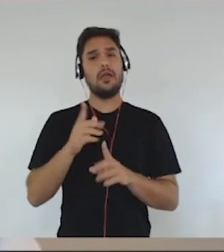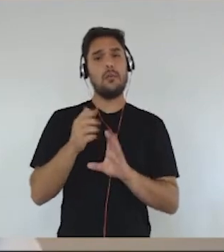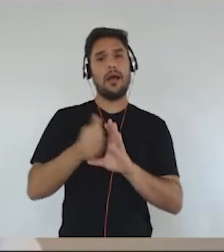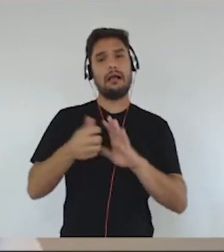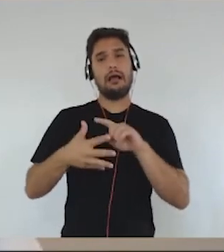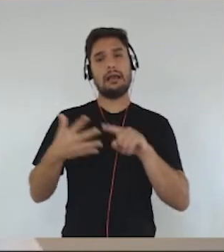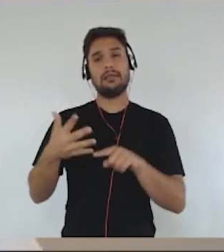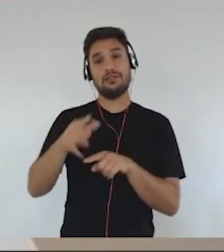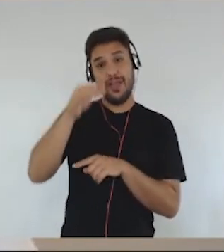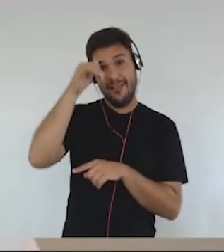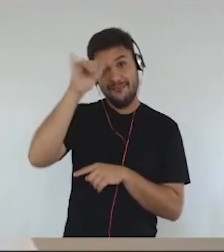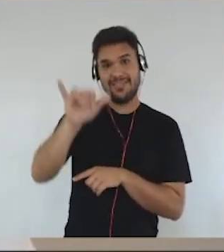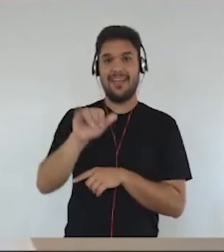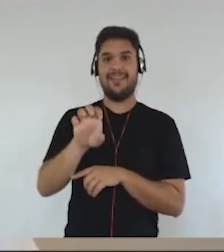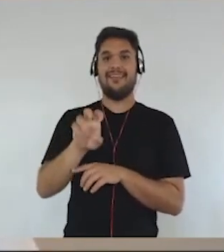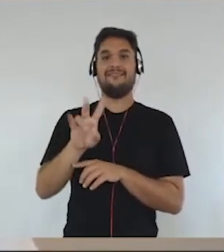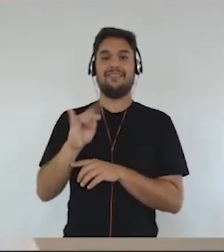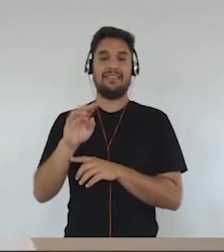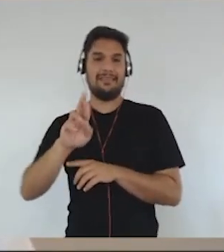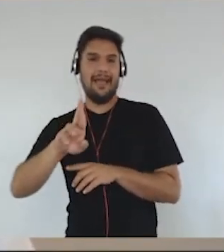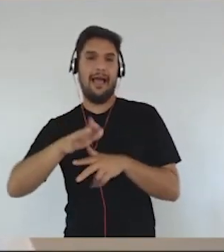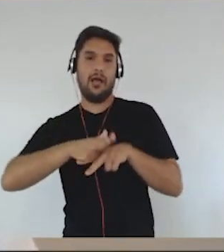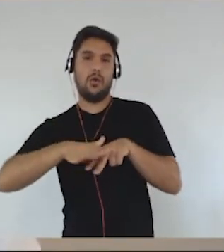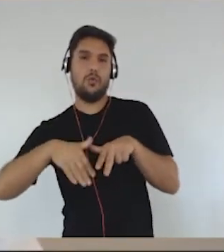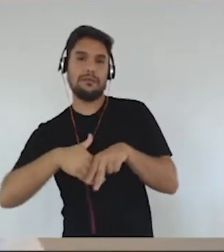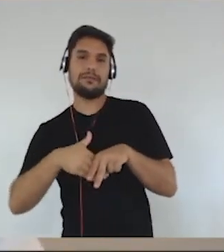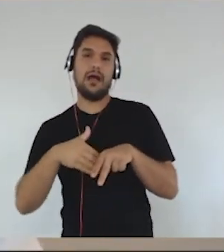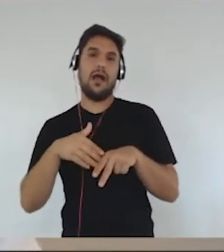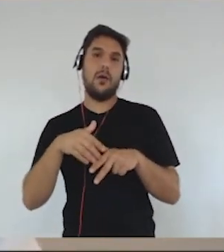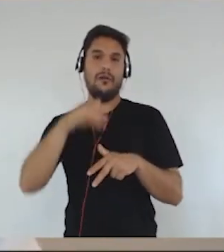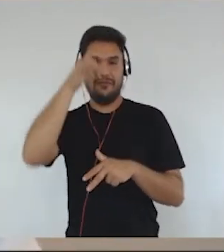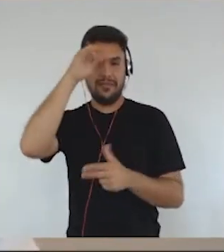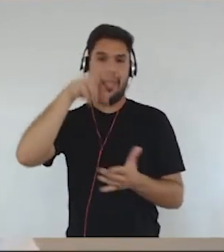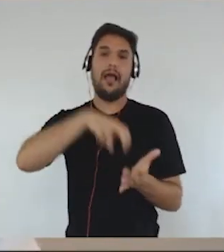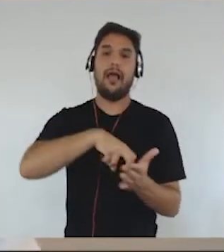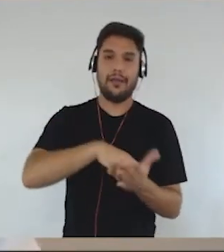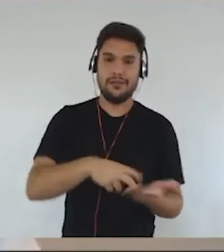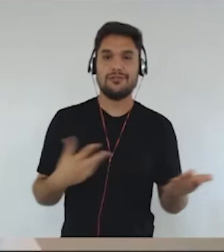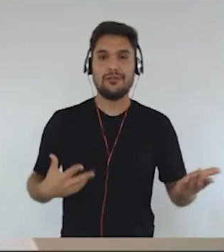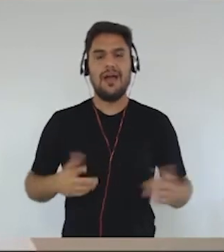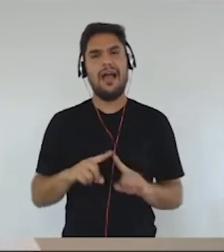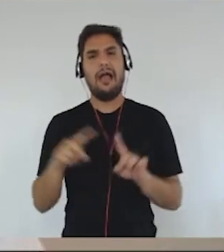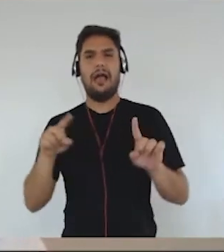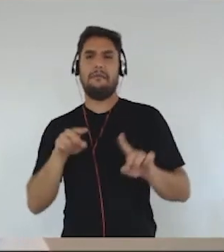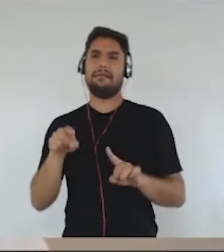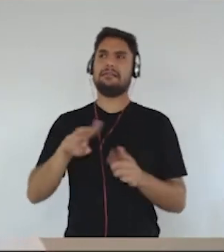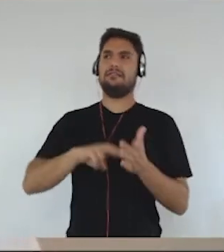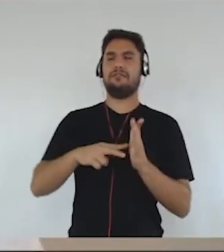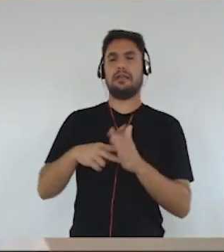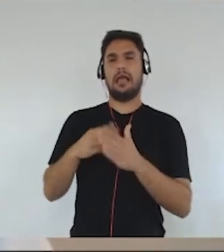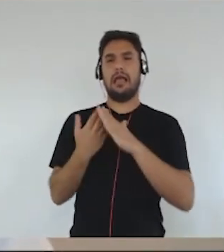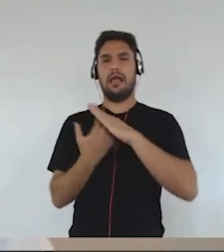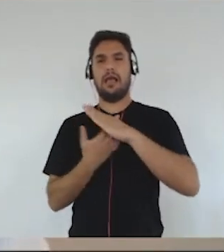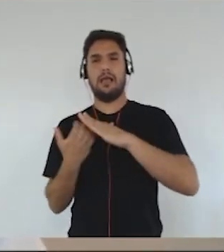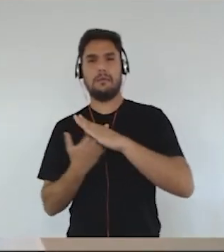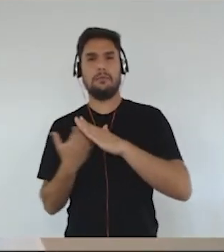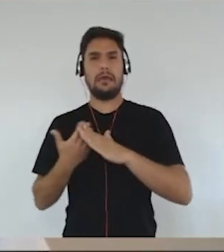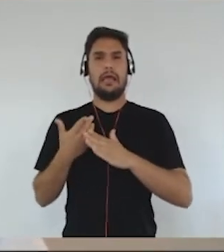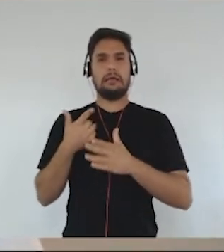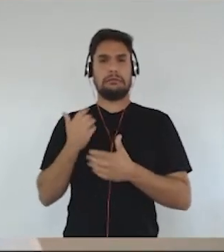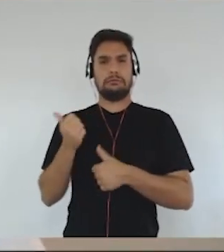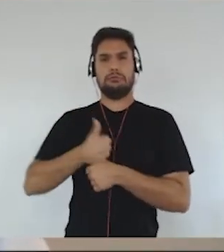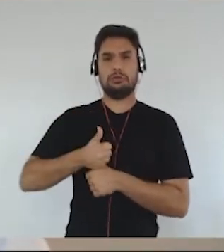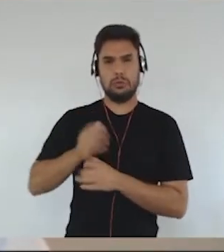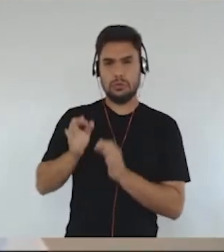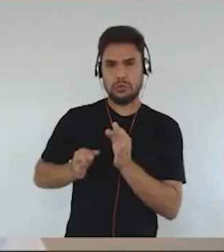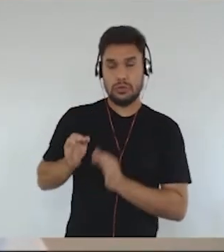de remediar ilícito, de aplicar sanção. Mas isso significa que a empresa se coloca no lugar da justiça?